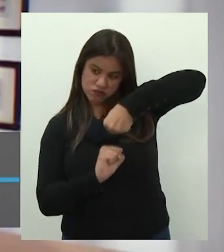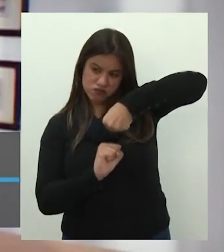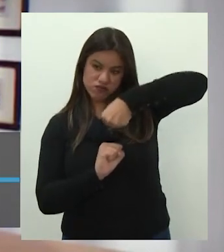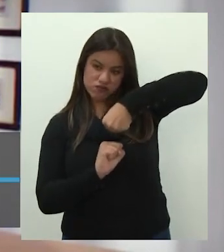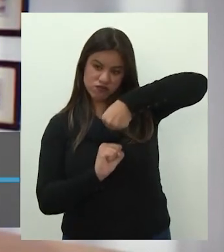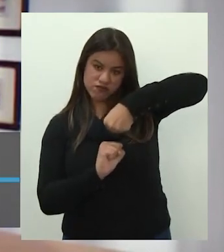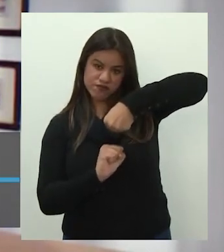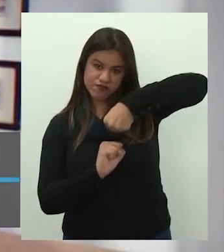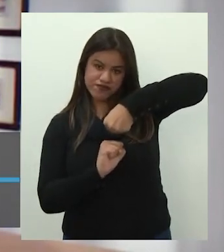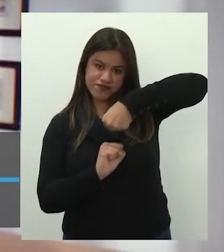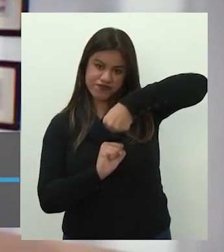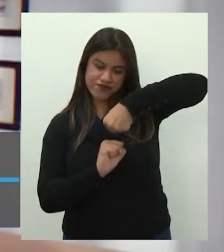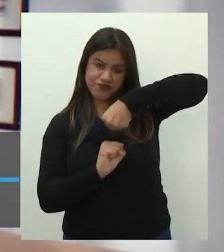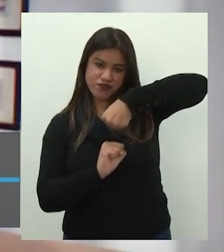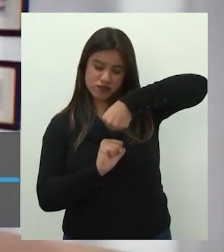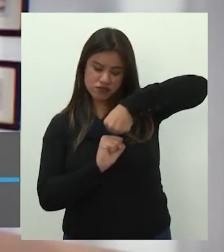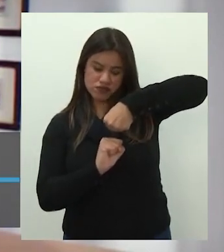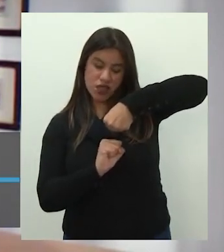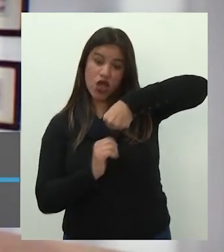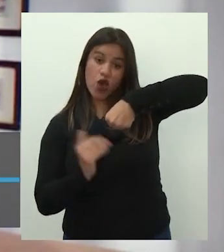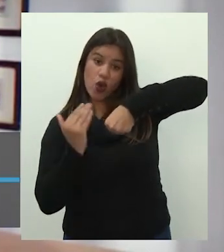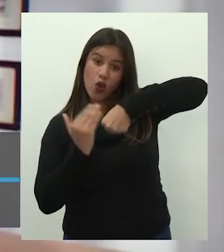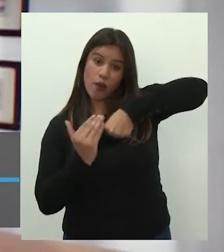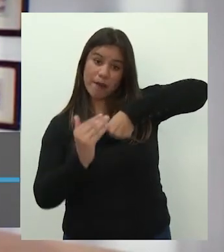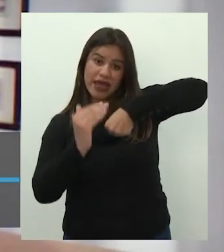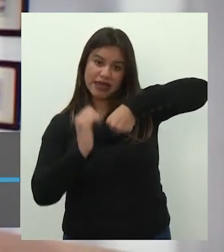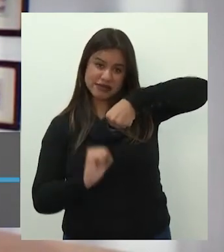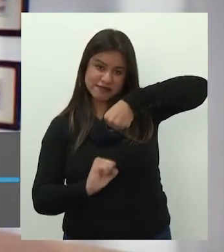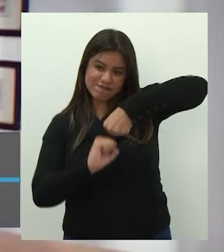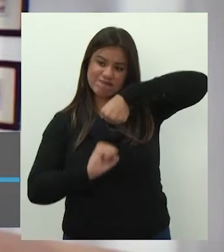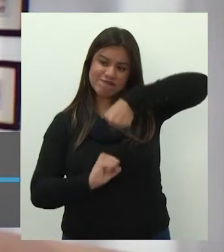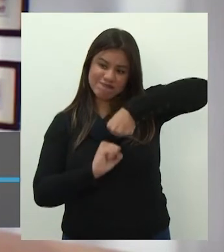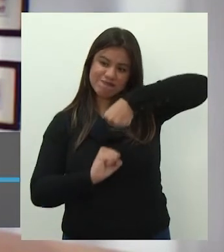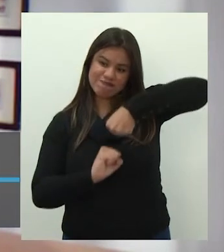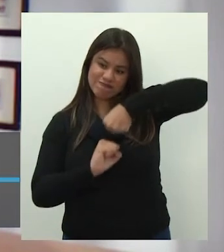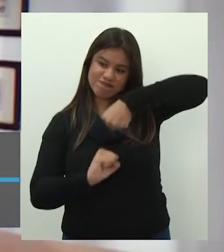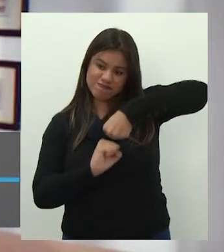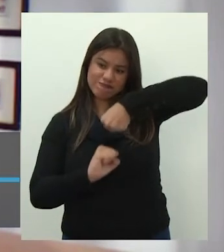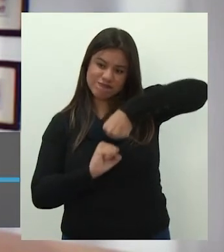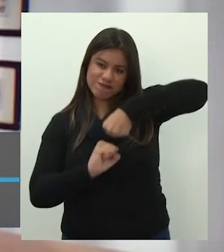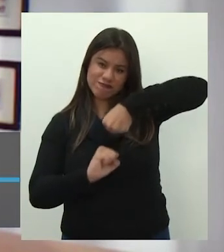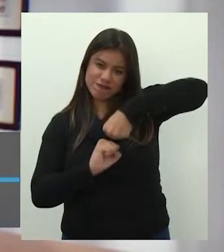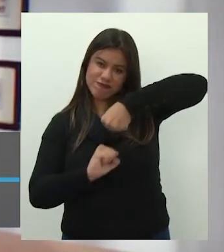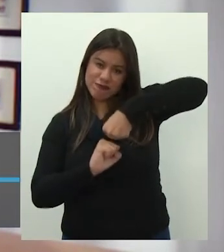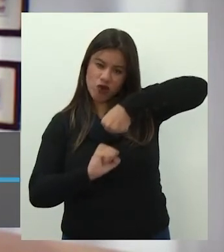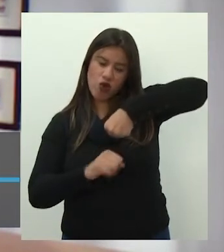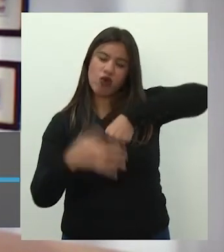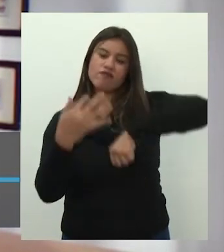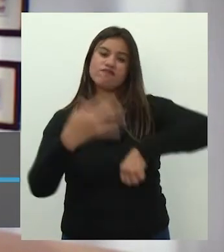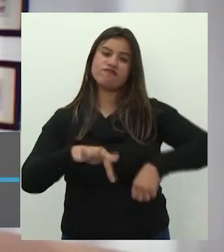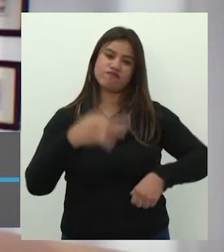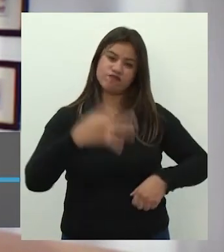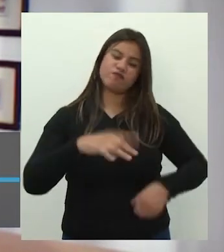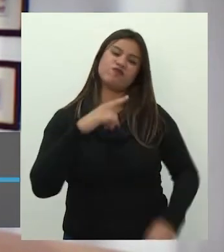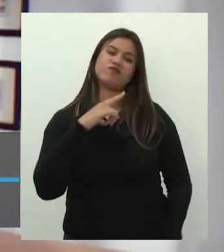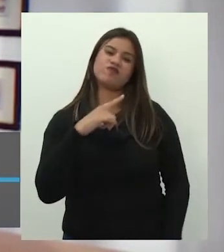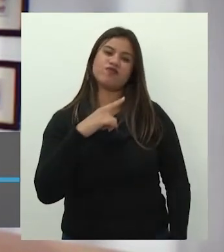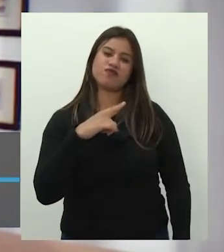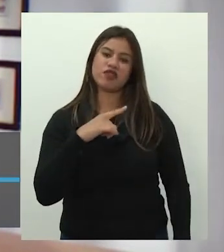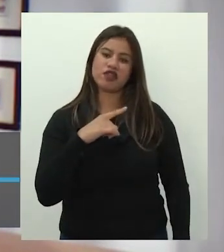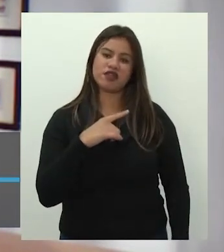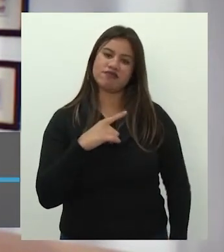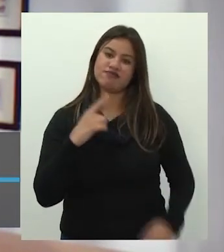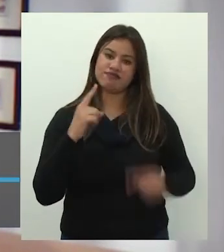a raiz nervosa, ou uma terminação nervosa, e aí a gente fica com dor, tá? Não é